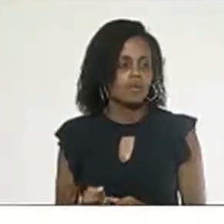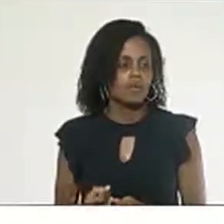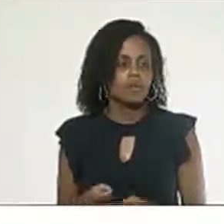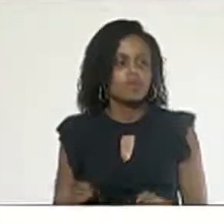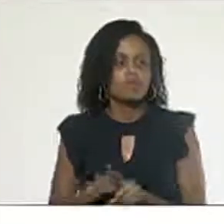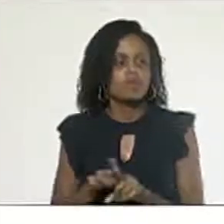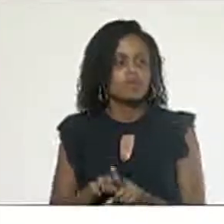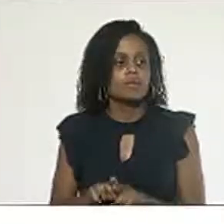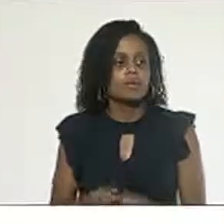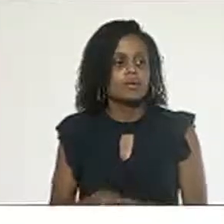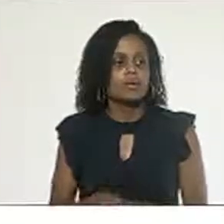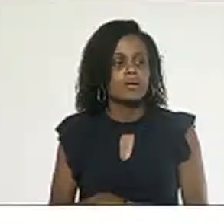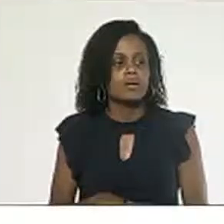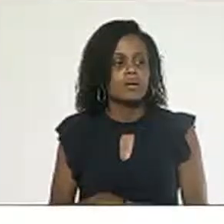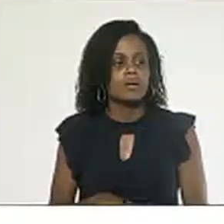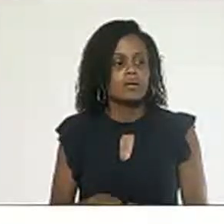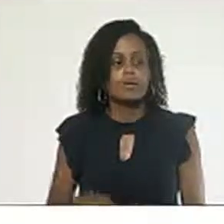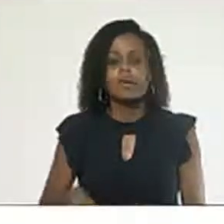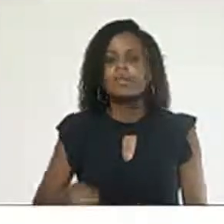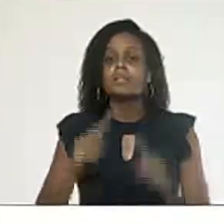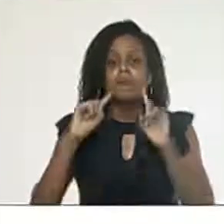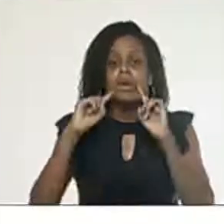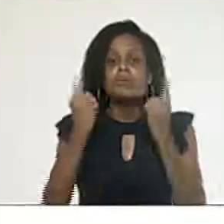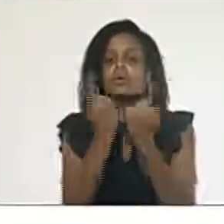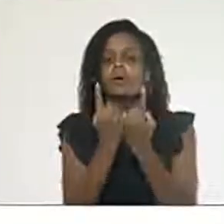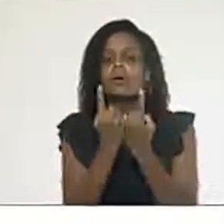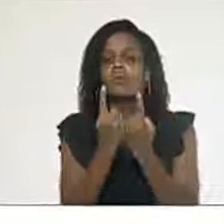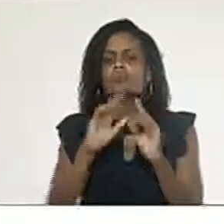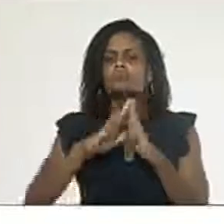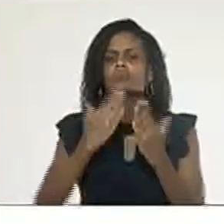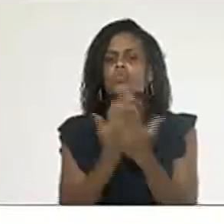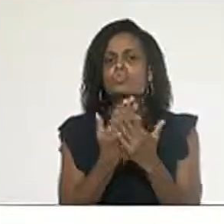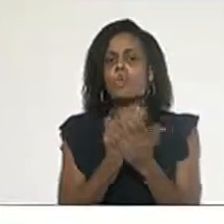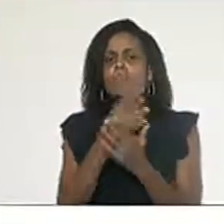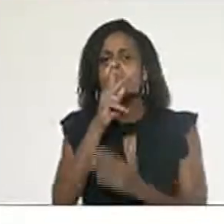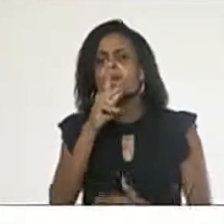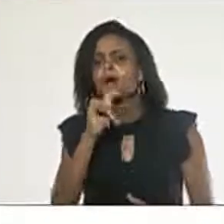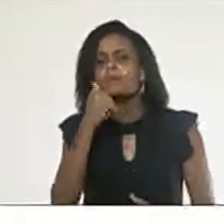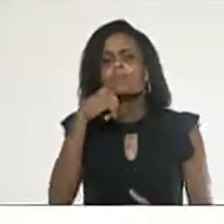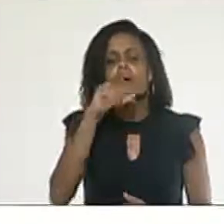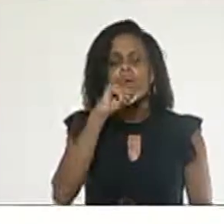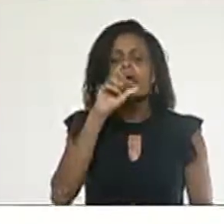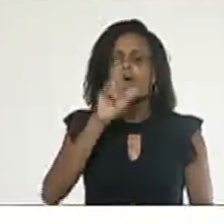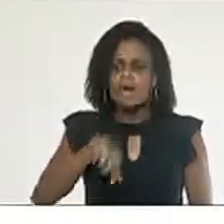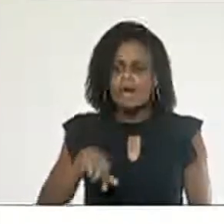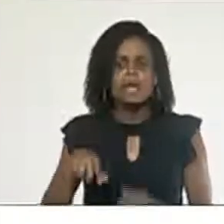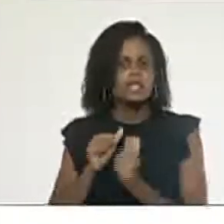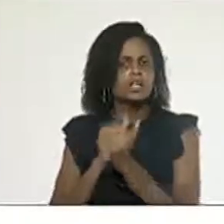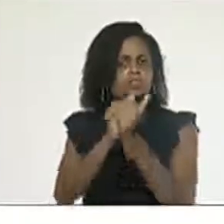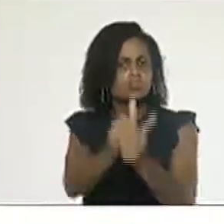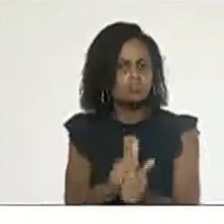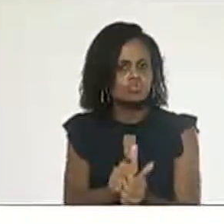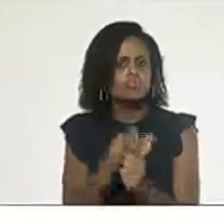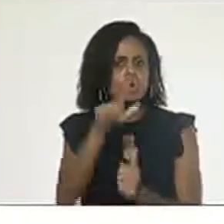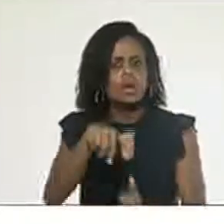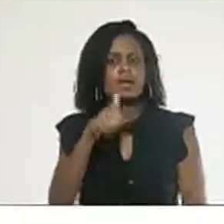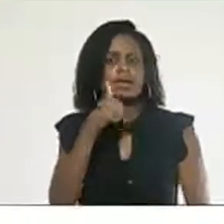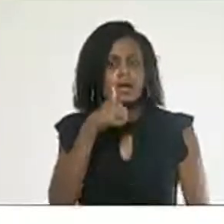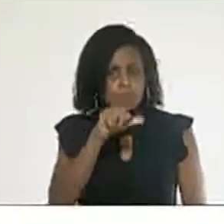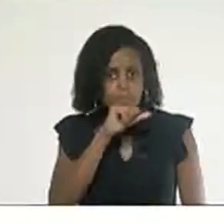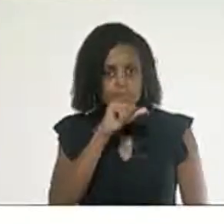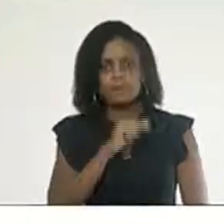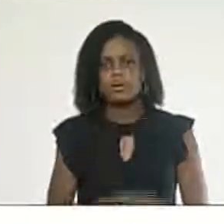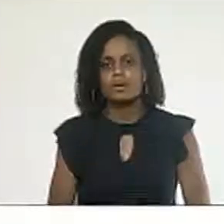a escola, nos momentos de reuniões dos pais, quem leva, quem vai ouvir, são